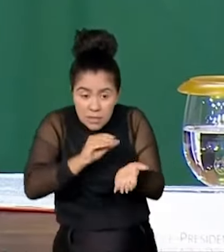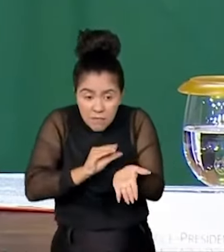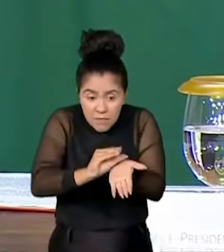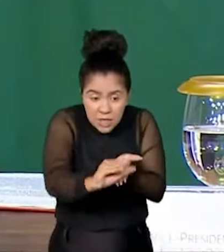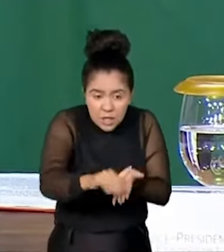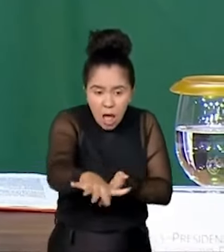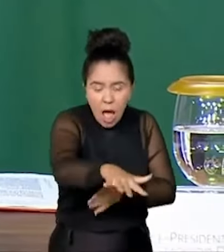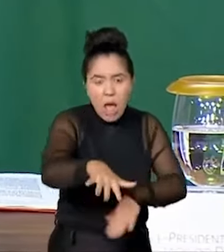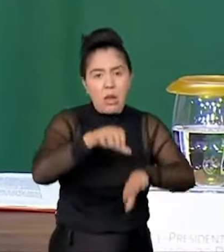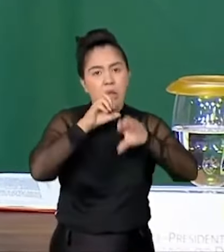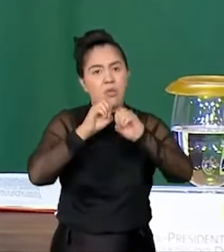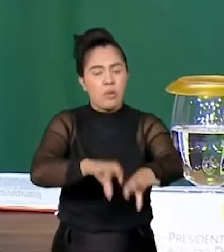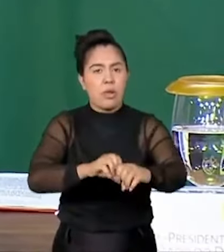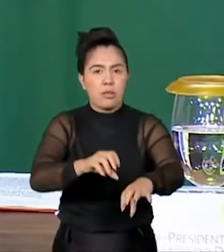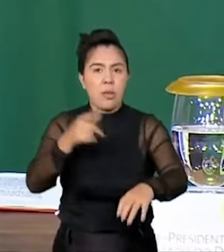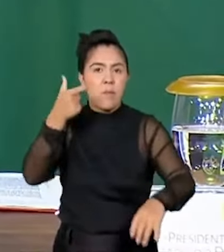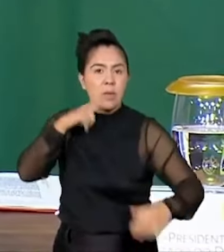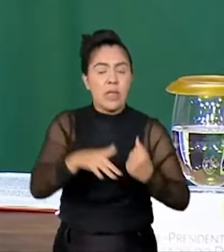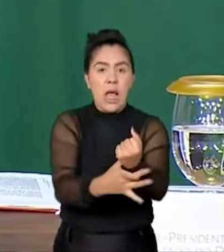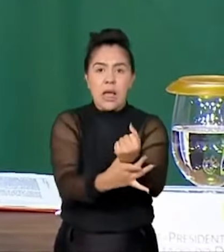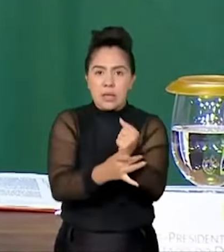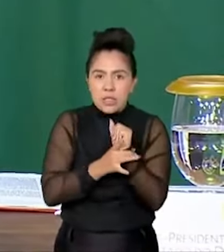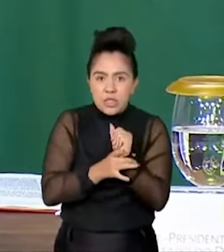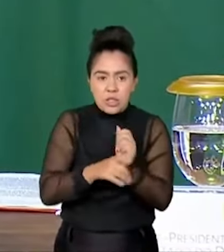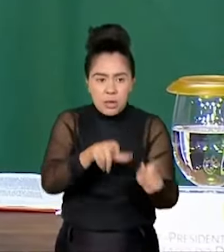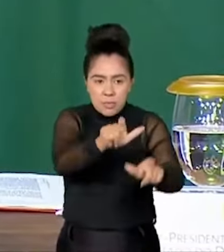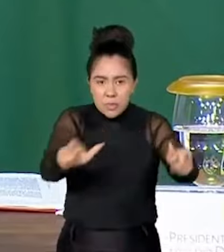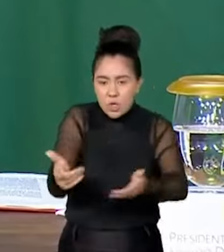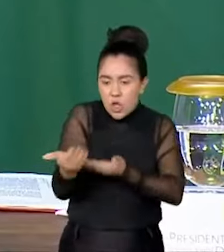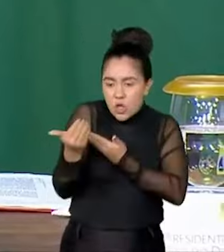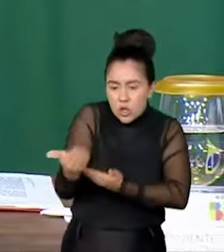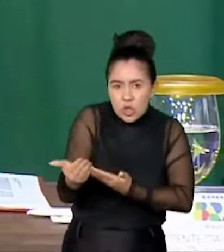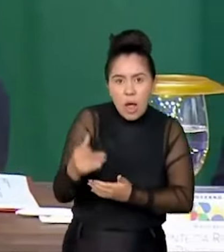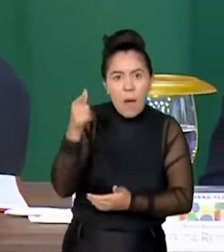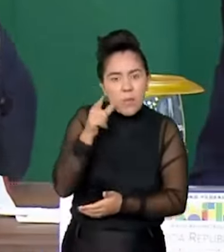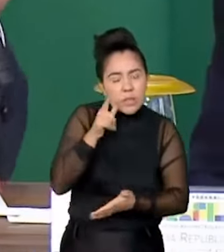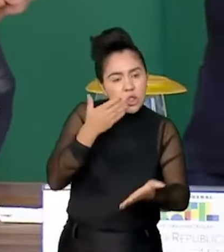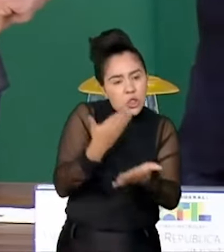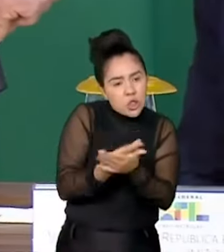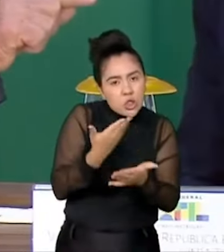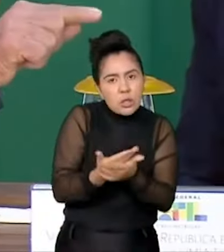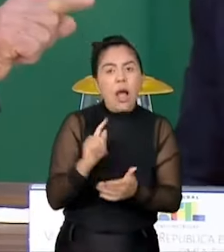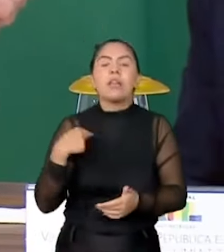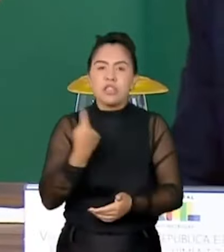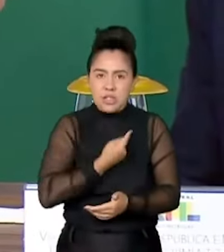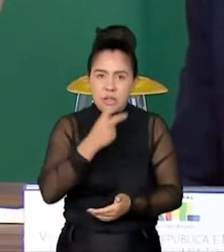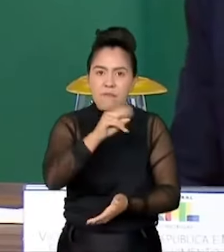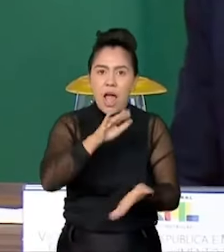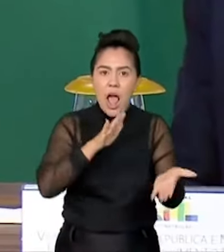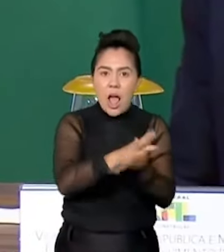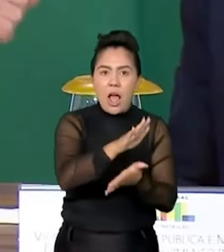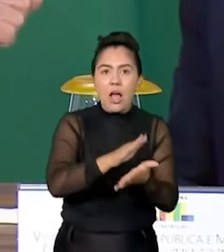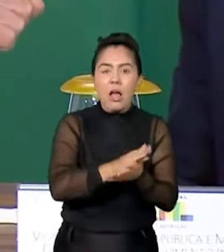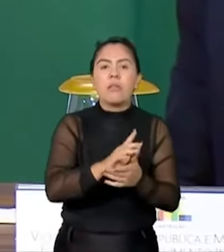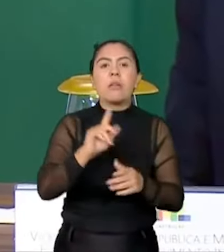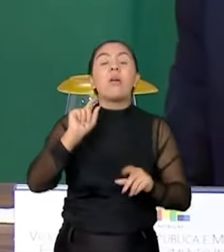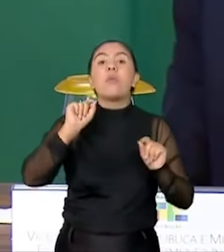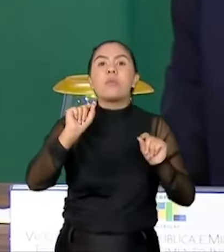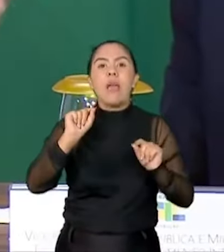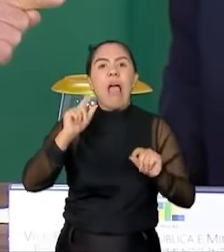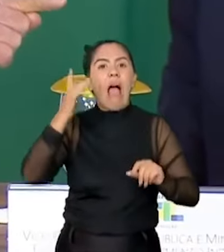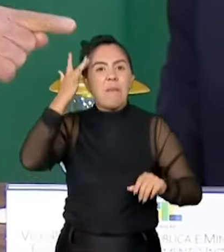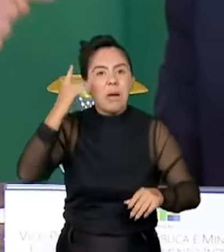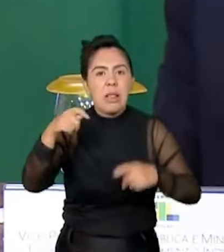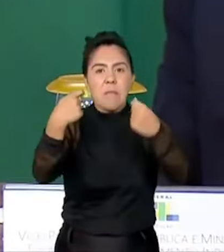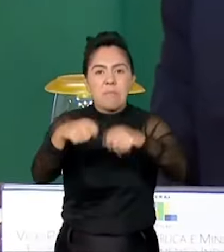agora, para garantir que esses meninos e essas meninas estudem, a gente vai gastar amanhã no combate ao crime organizado,